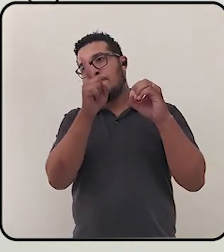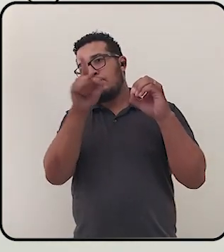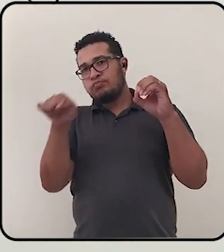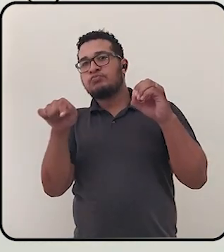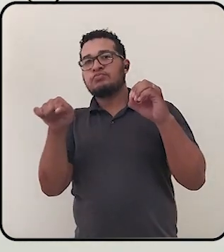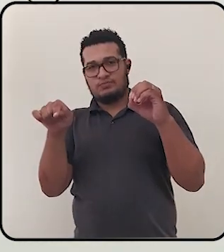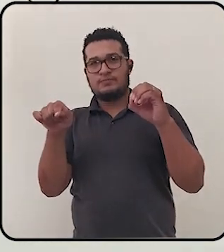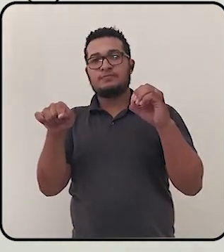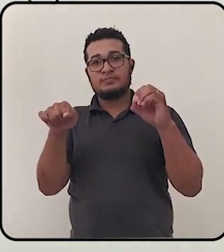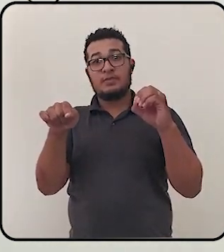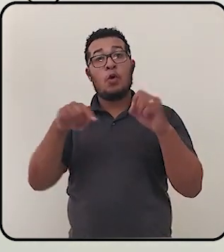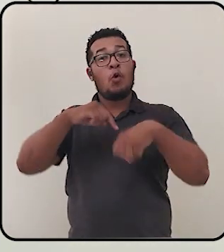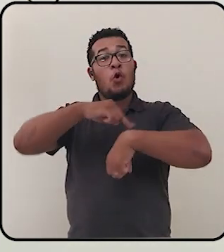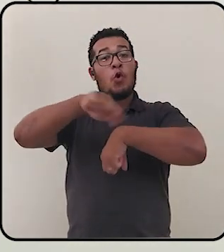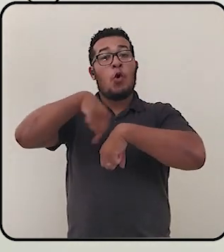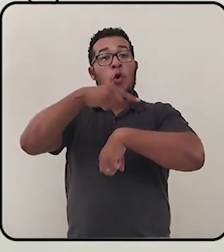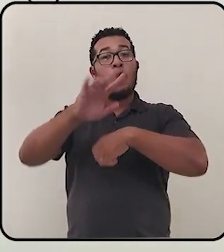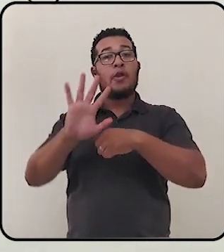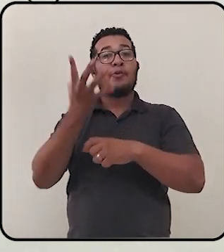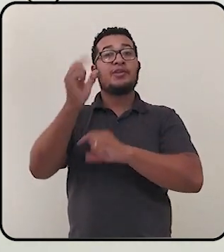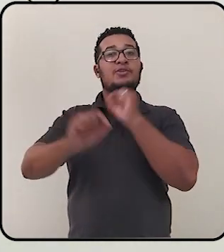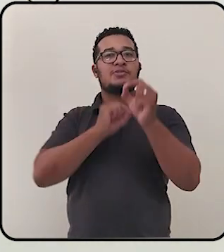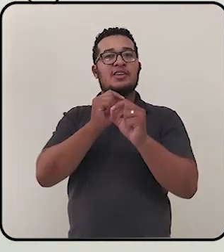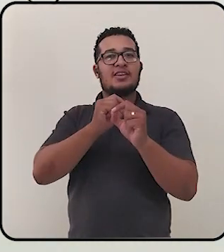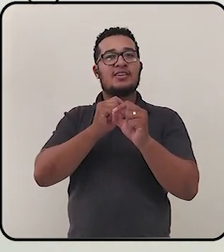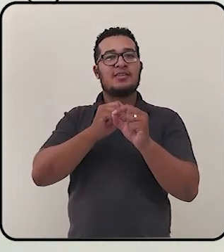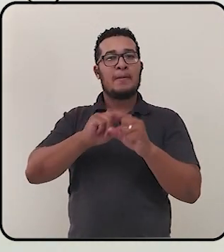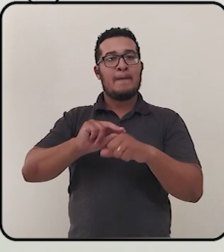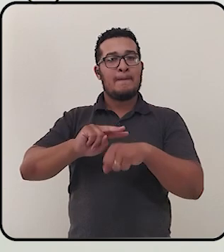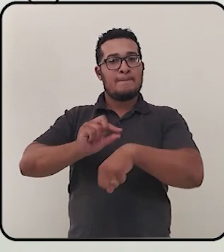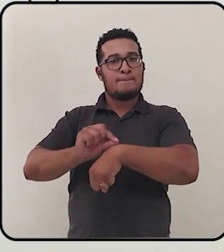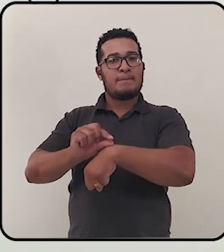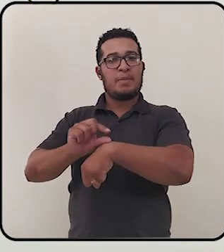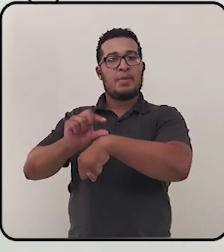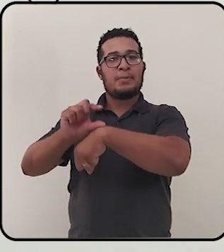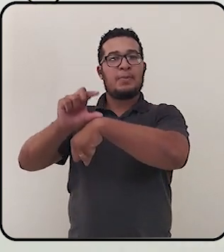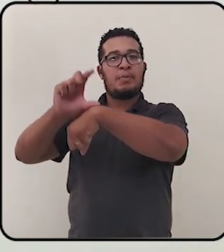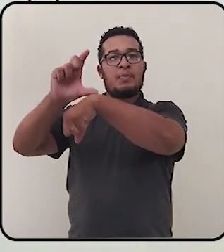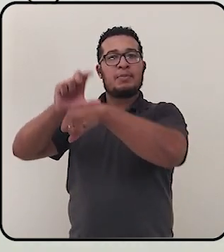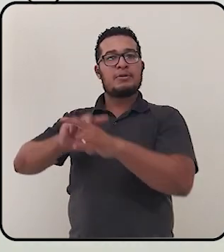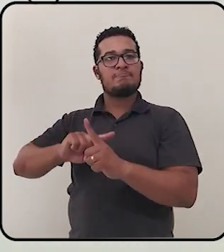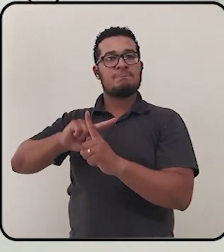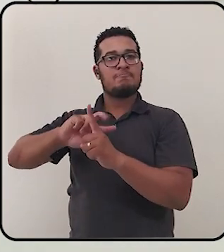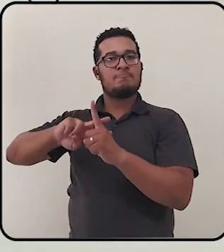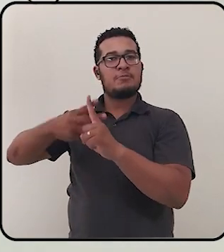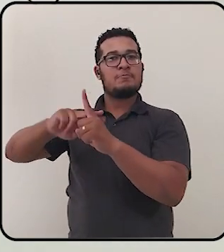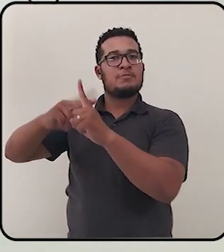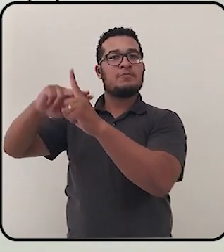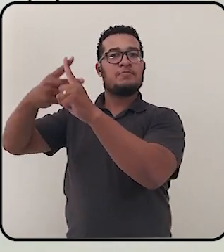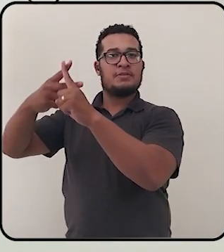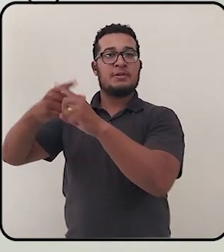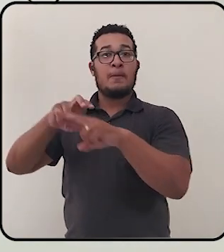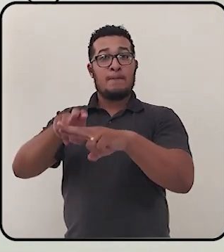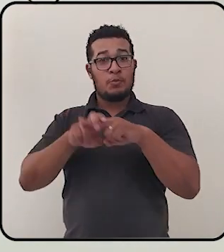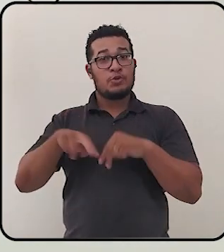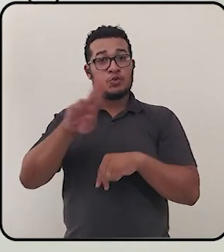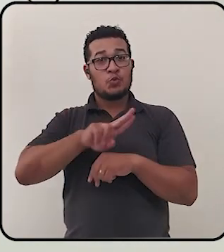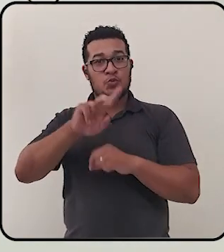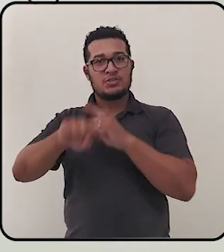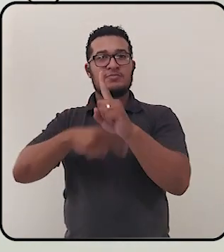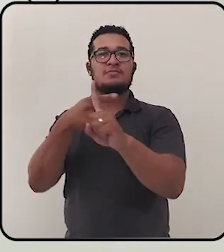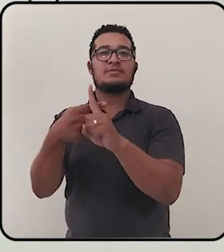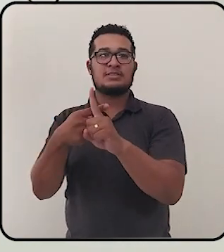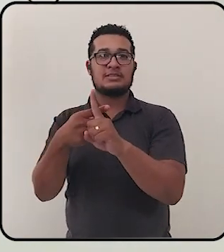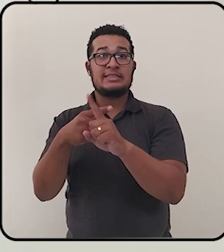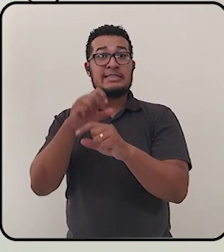à direita. Nós estamos indo para leste. Então, as horas aumentam.